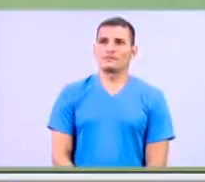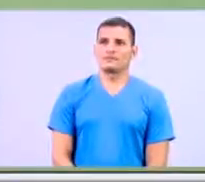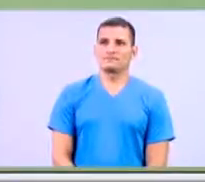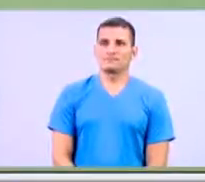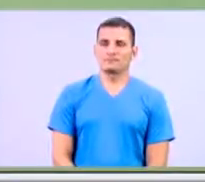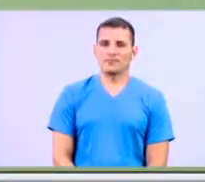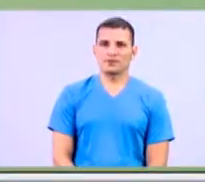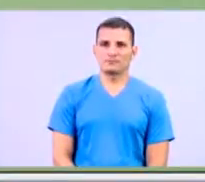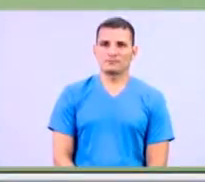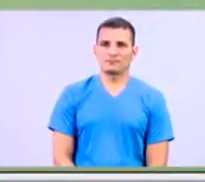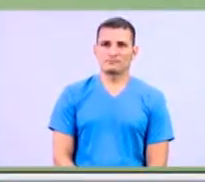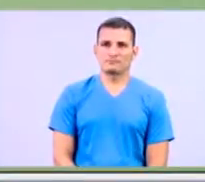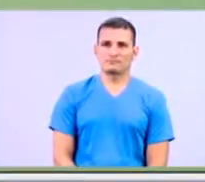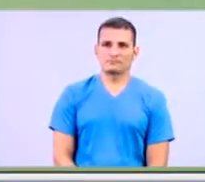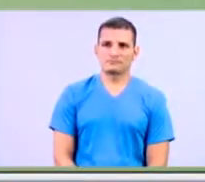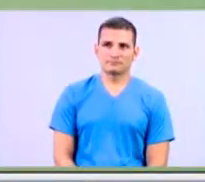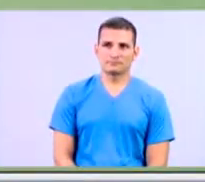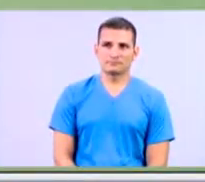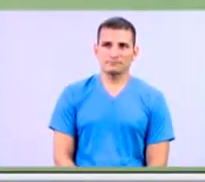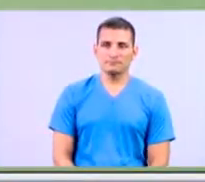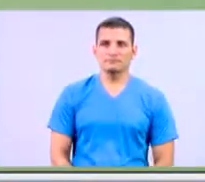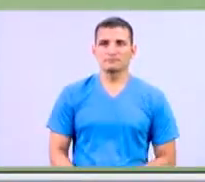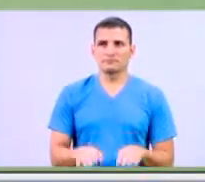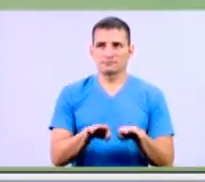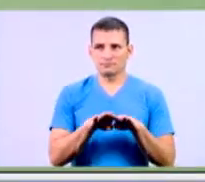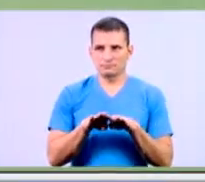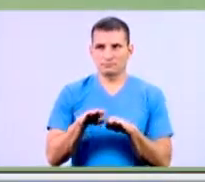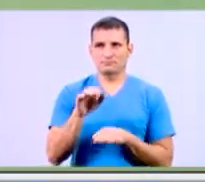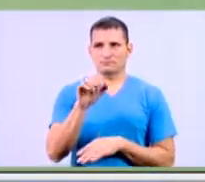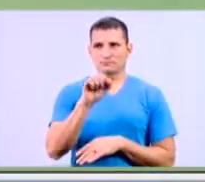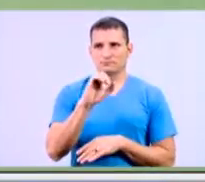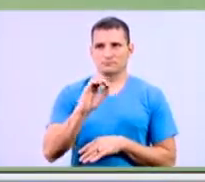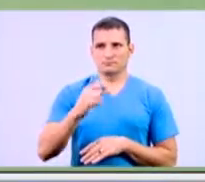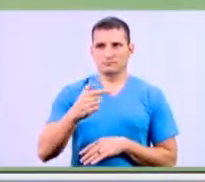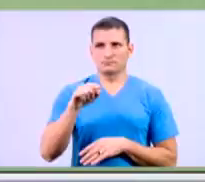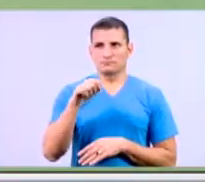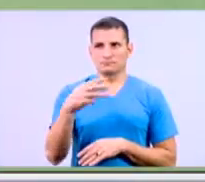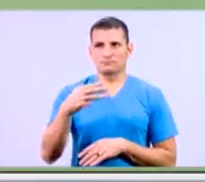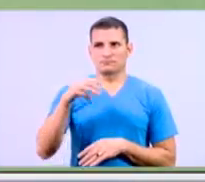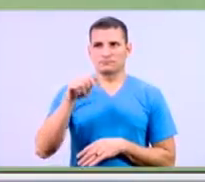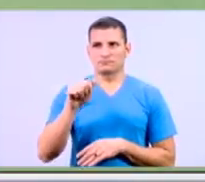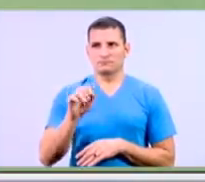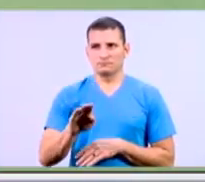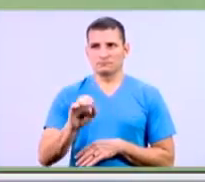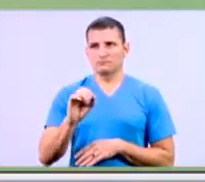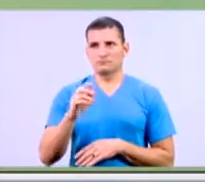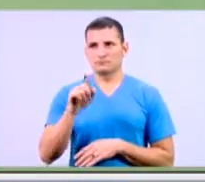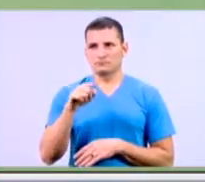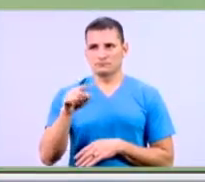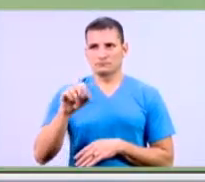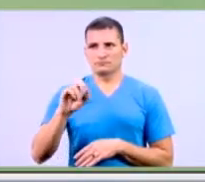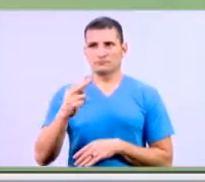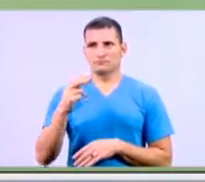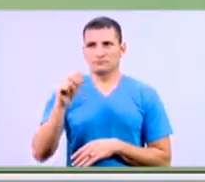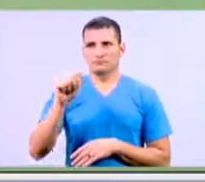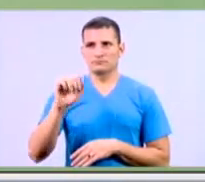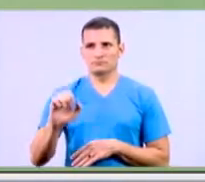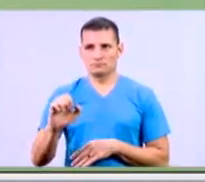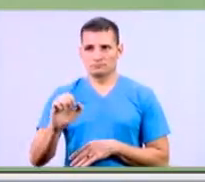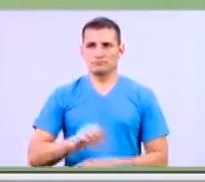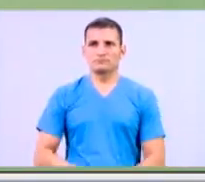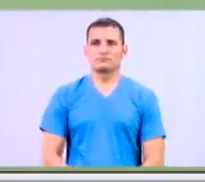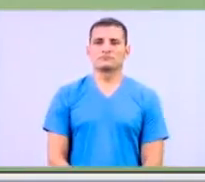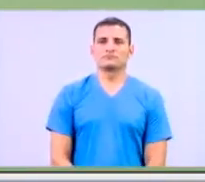esse padrão vai ser o 802.3 AB, ou então pode ser o Z ou o